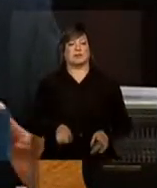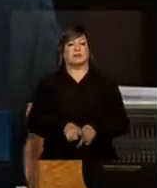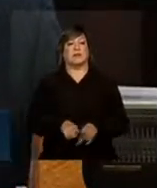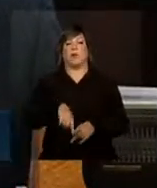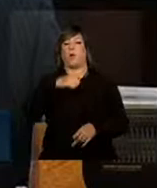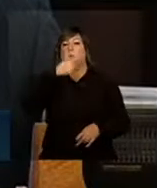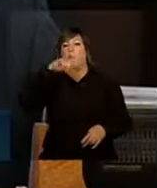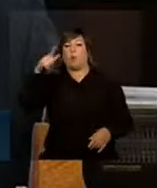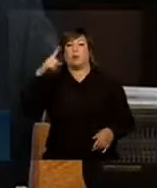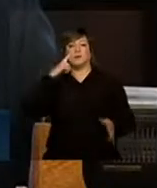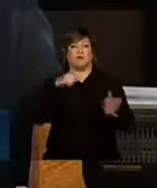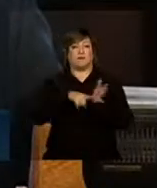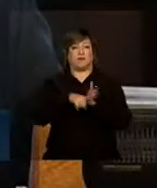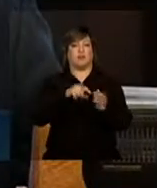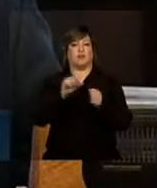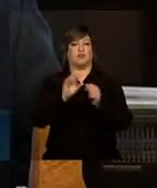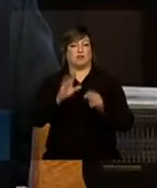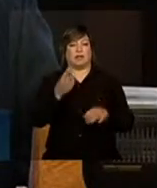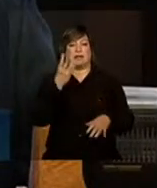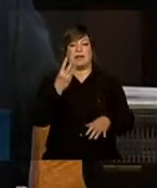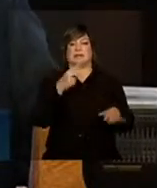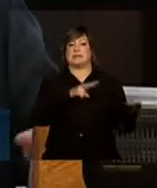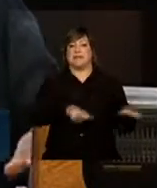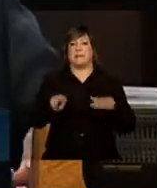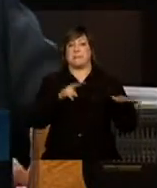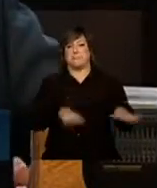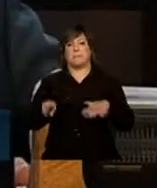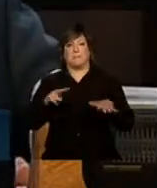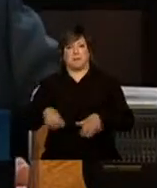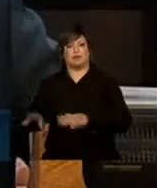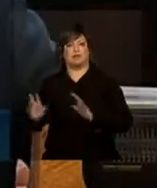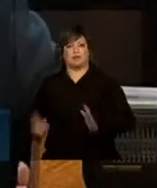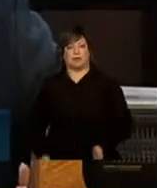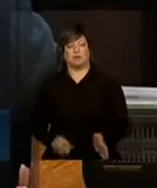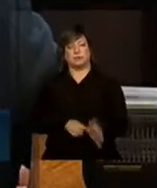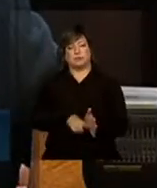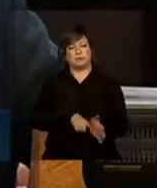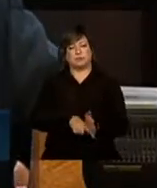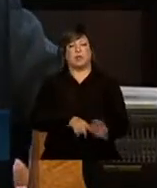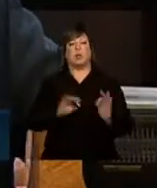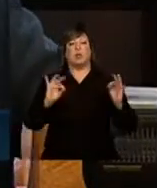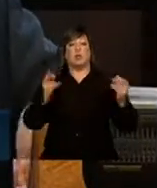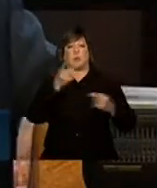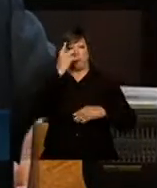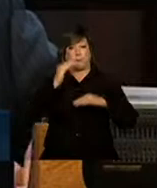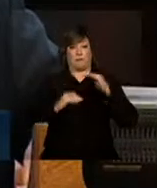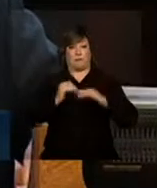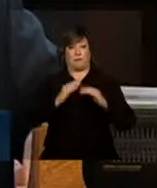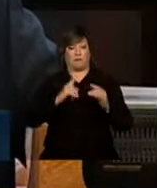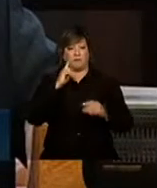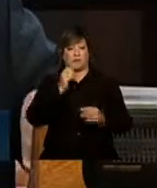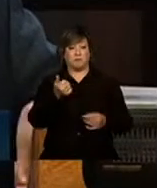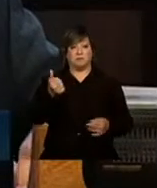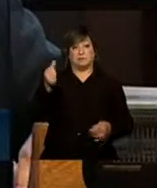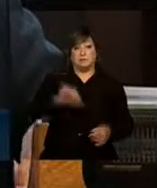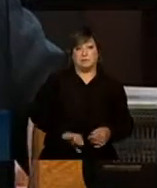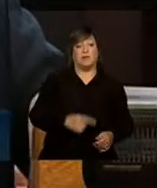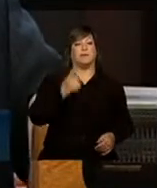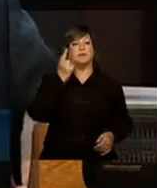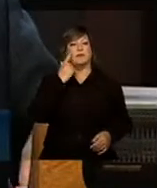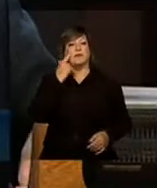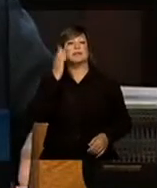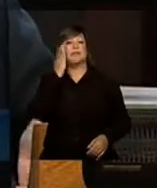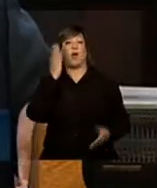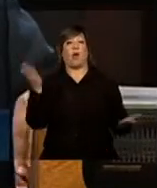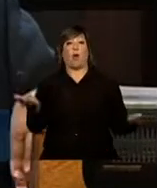avaliações já são feitas ao longo dessas 3 semanas. Todos os profissionais que serão reprovados, nós saberemos o resultado